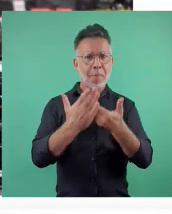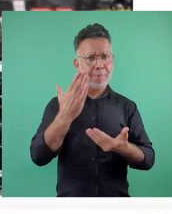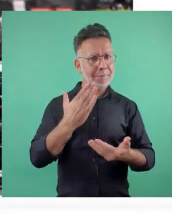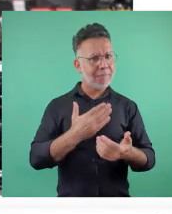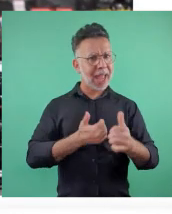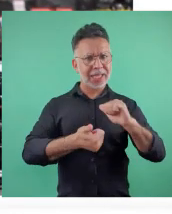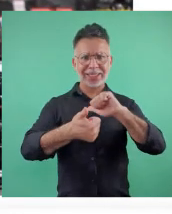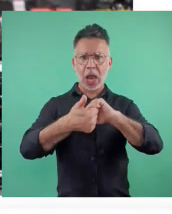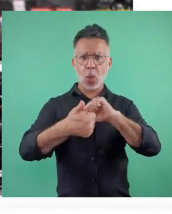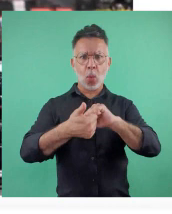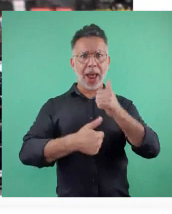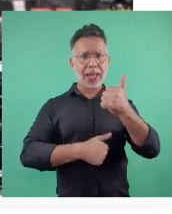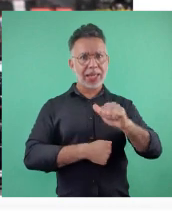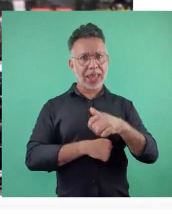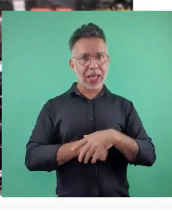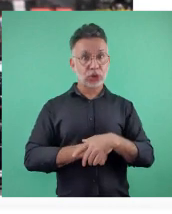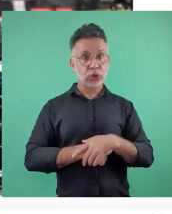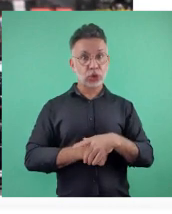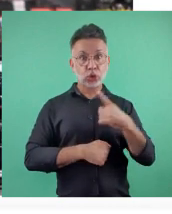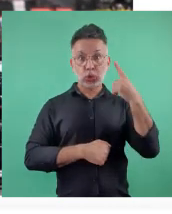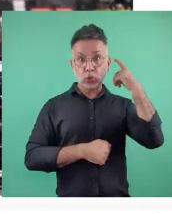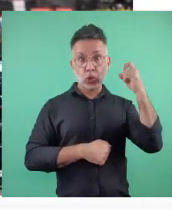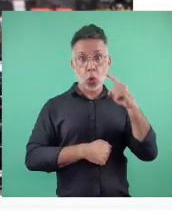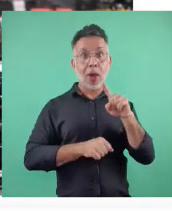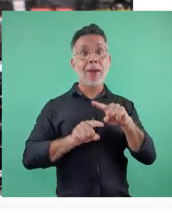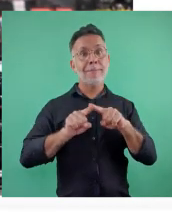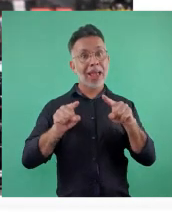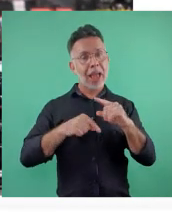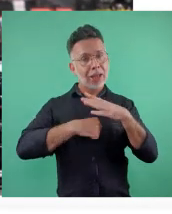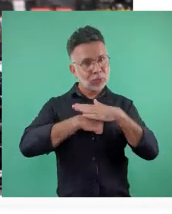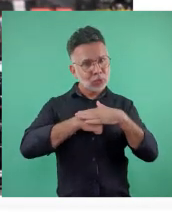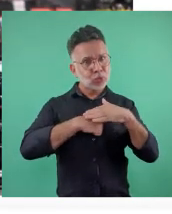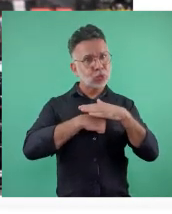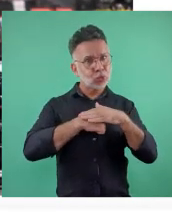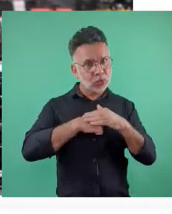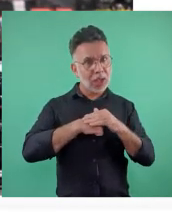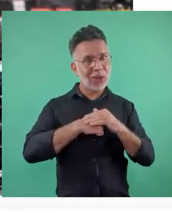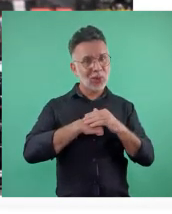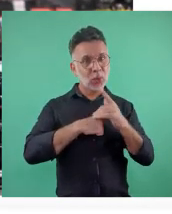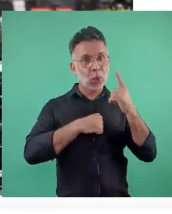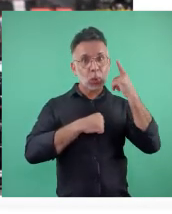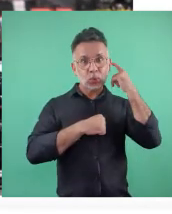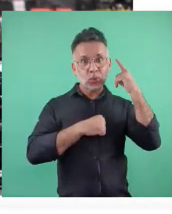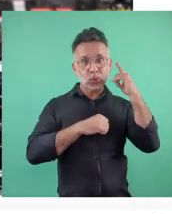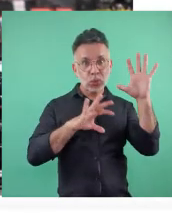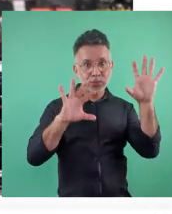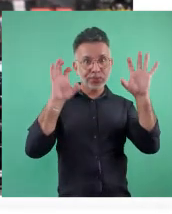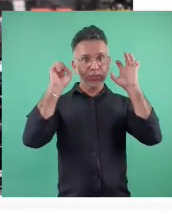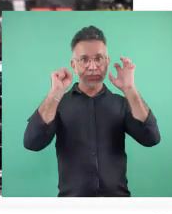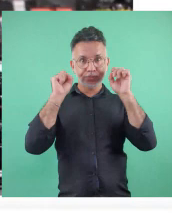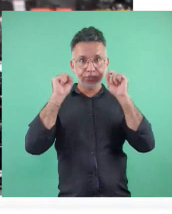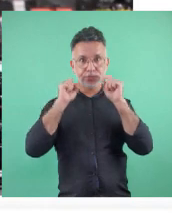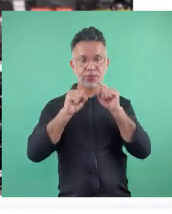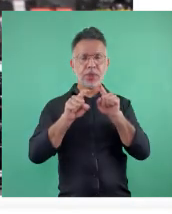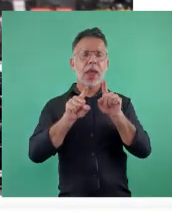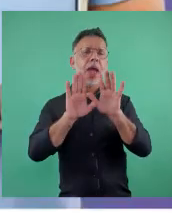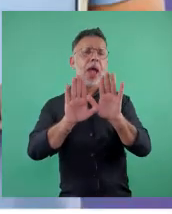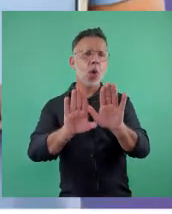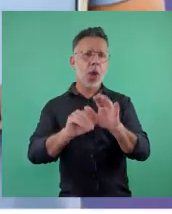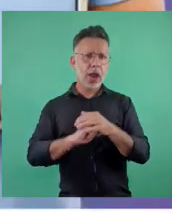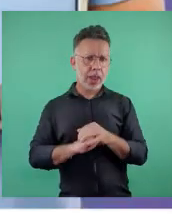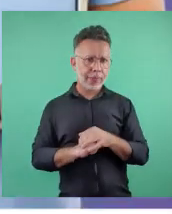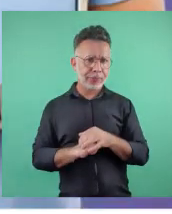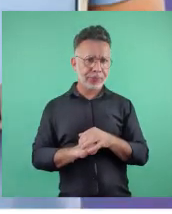fala. São protetores que você não perde a qualidade do som, mas atenua o som que está extremamente